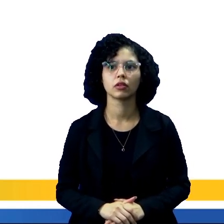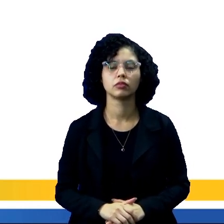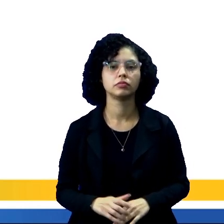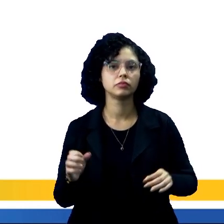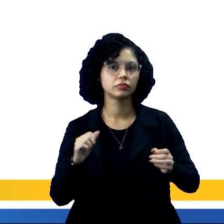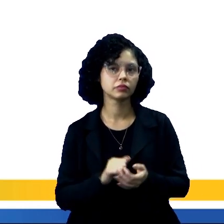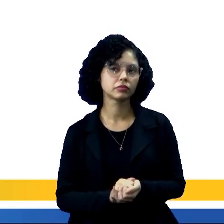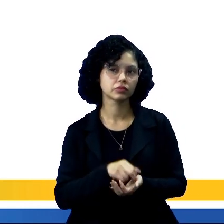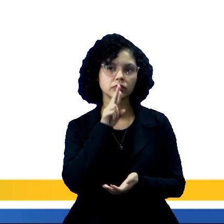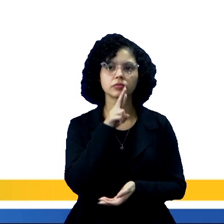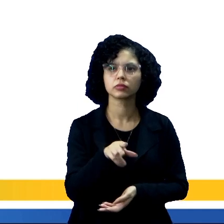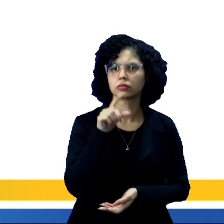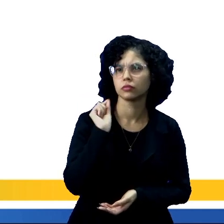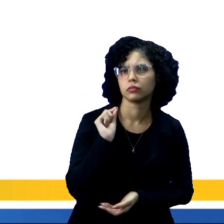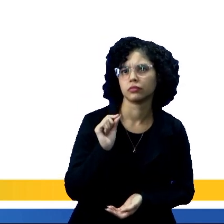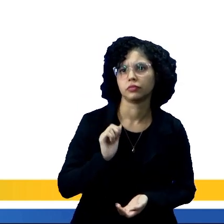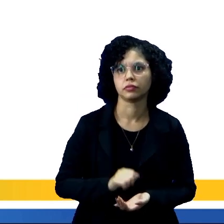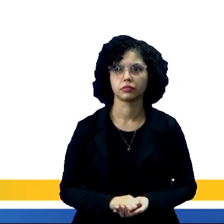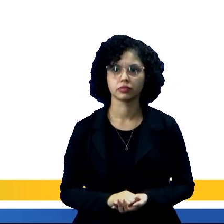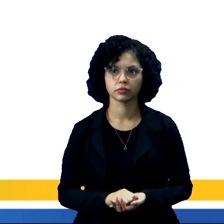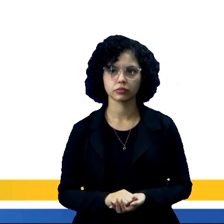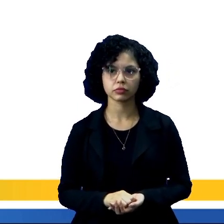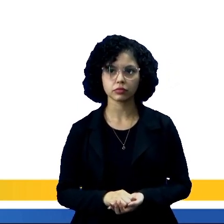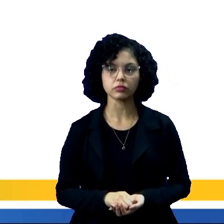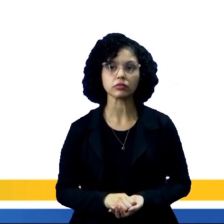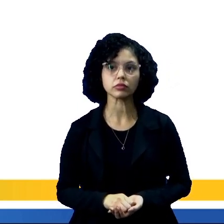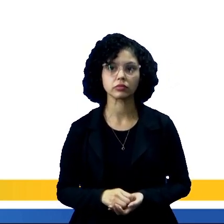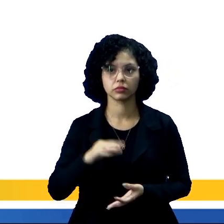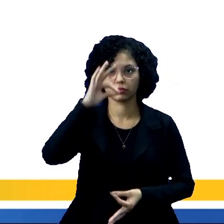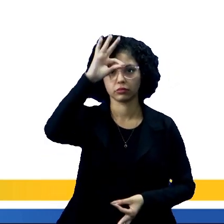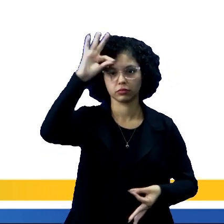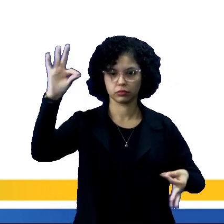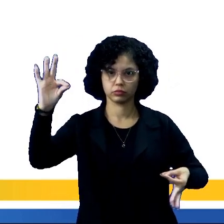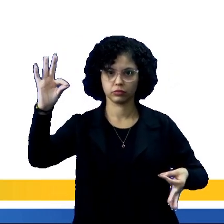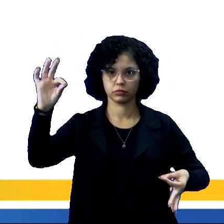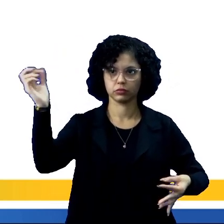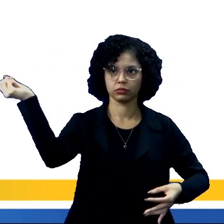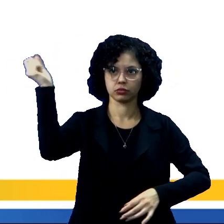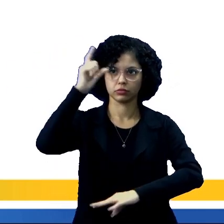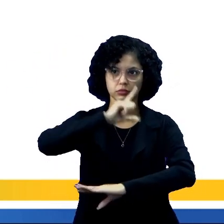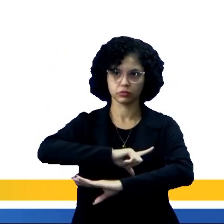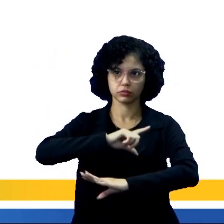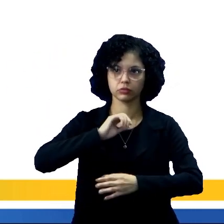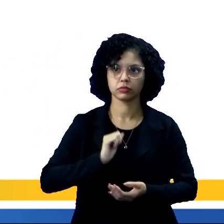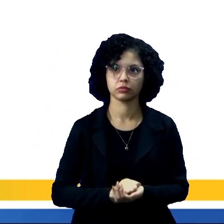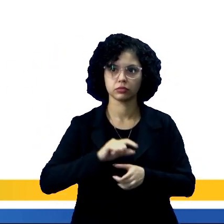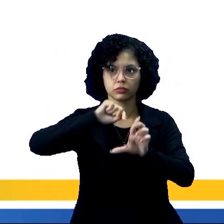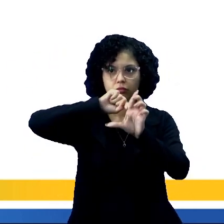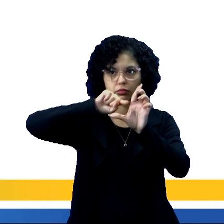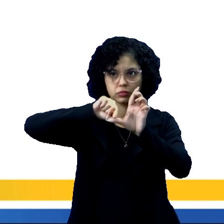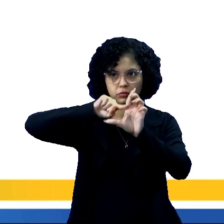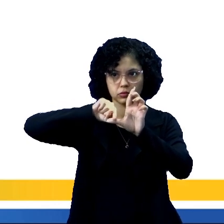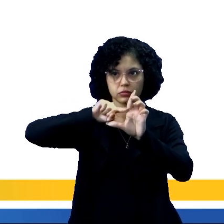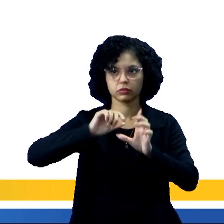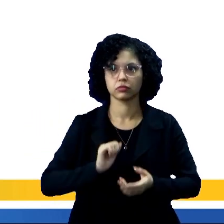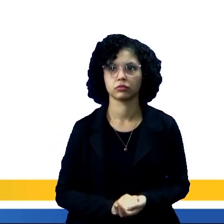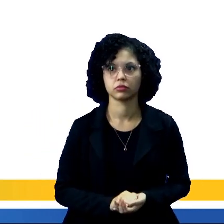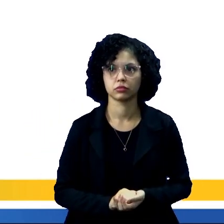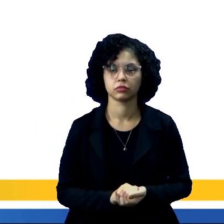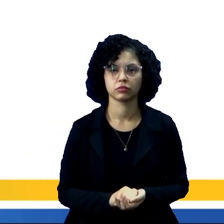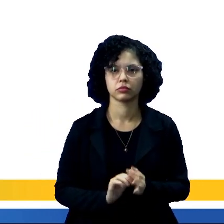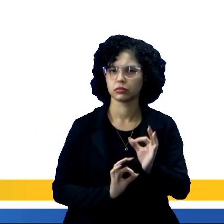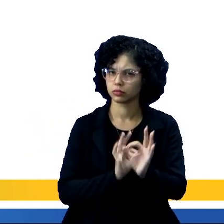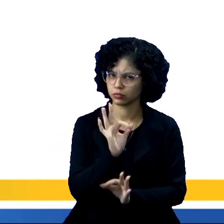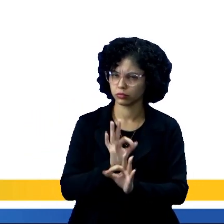O esquema corresponde à inclinação dos raios solares, tá? Ângulos